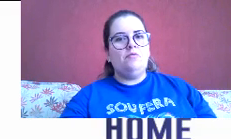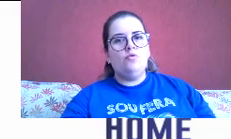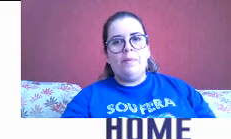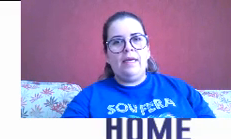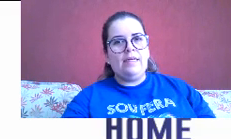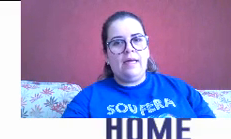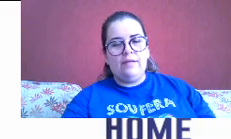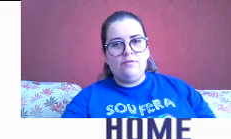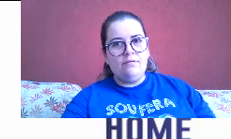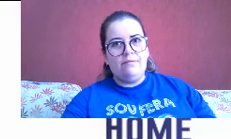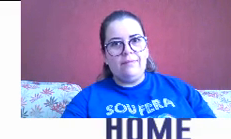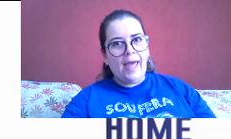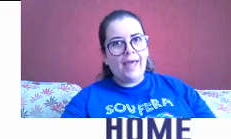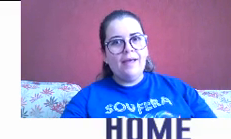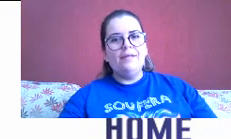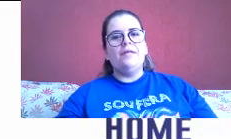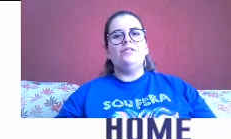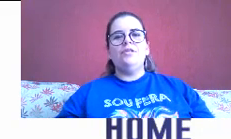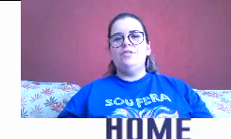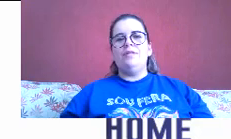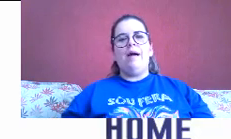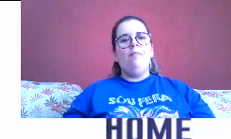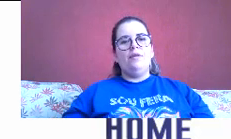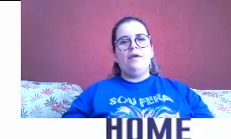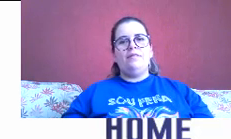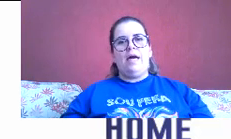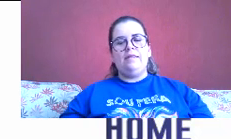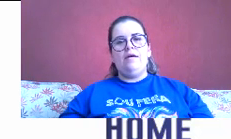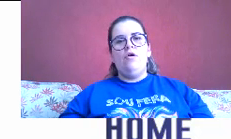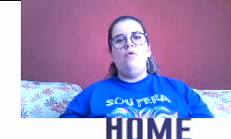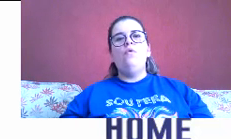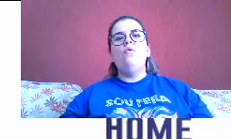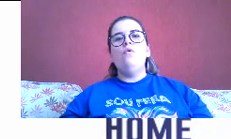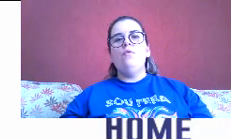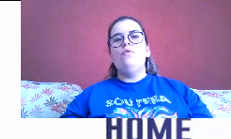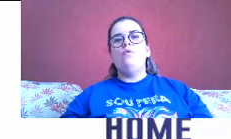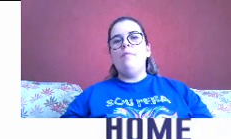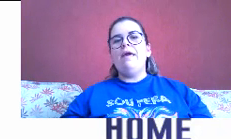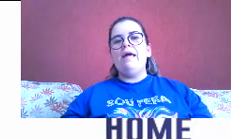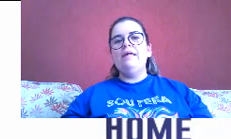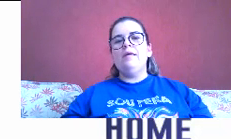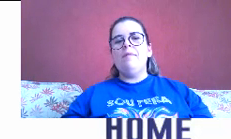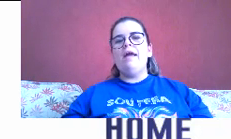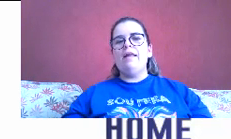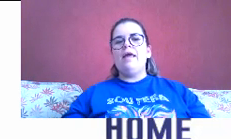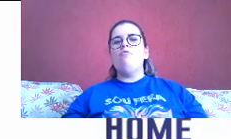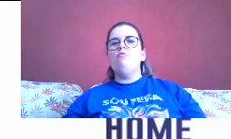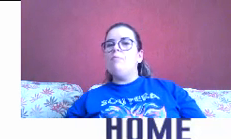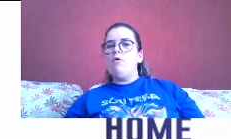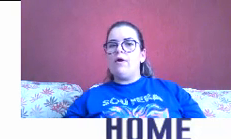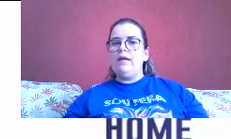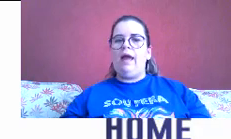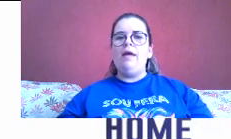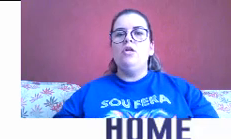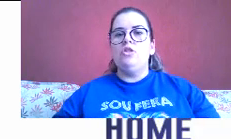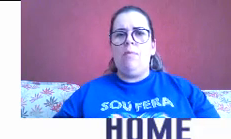eles são super engraçados né a gente dá muita risado o o homem-aranha também ele tem um